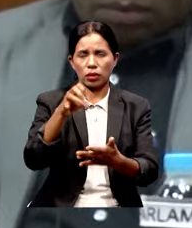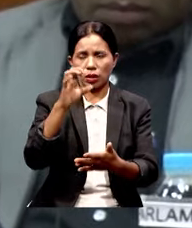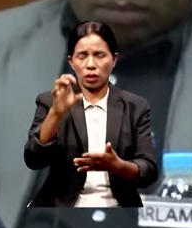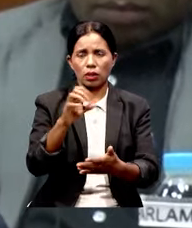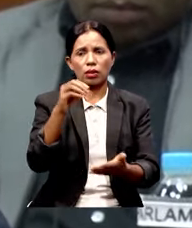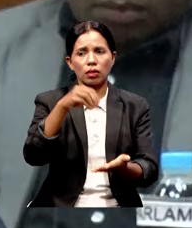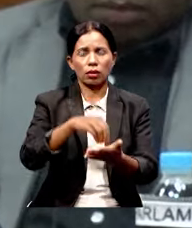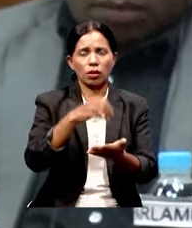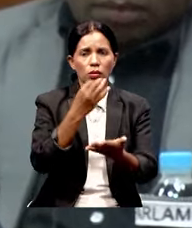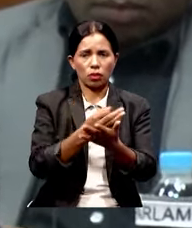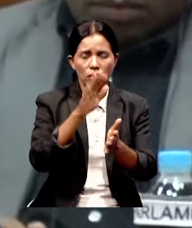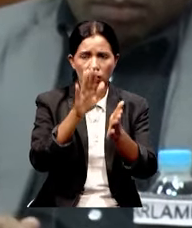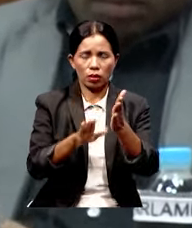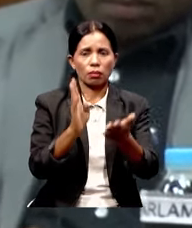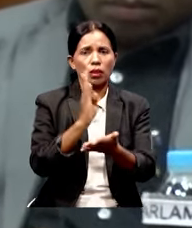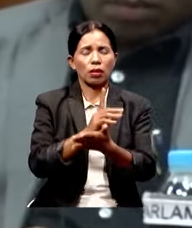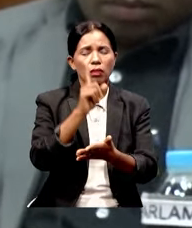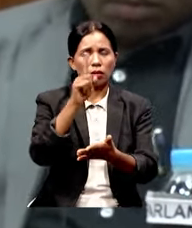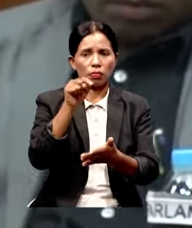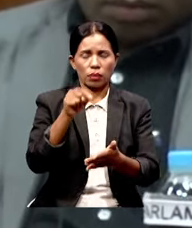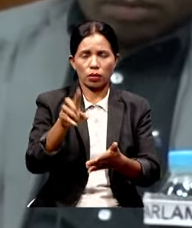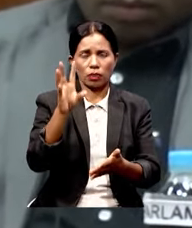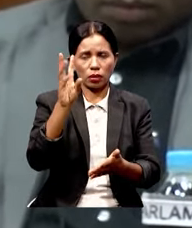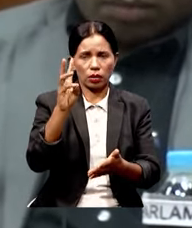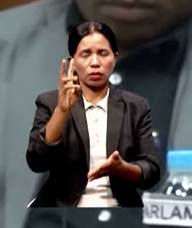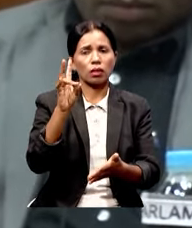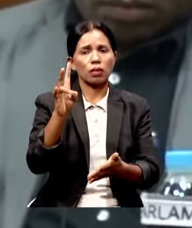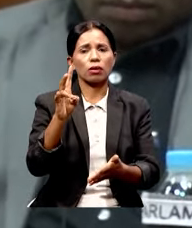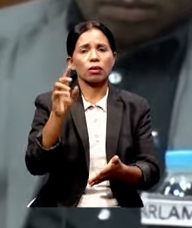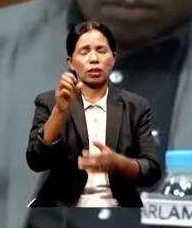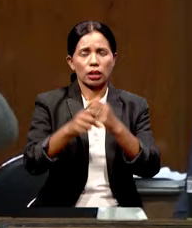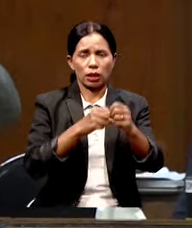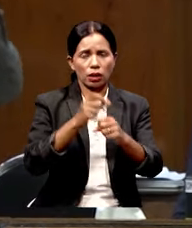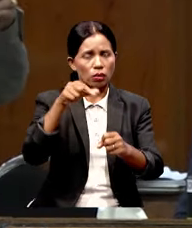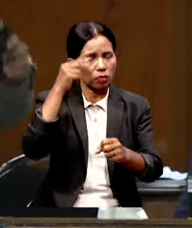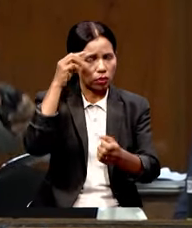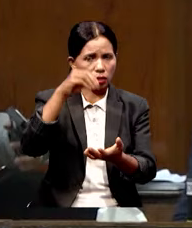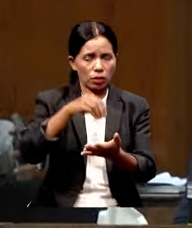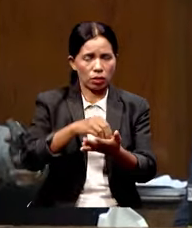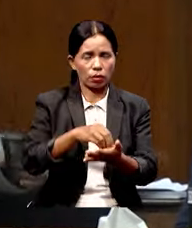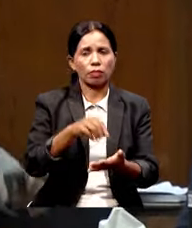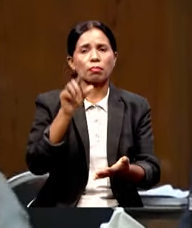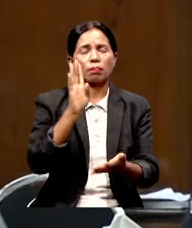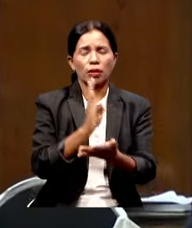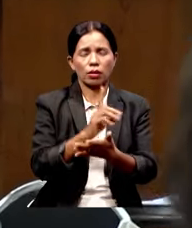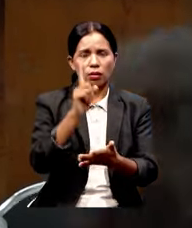dihatun montante orçamento ba bilion ida pontu hitu. No iha tinang ne governo preve bilion ida pontu sianu resin lima iha